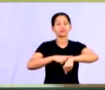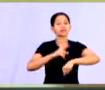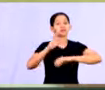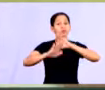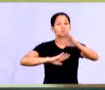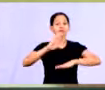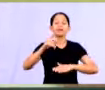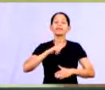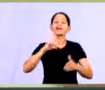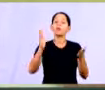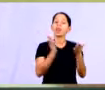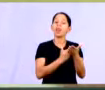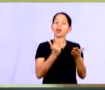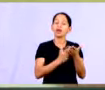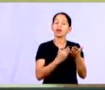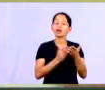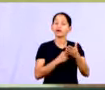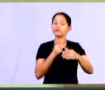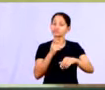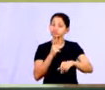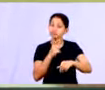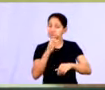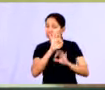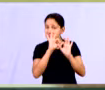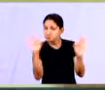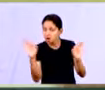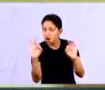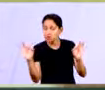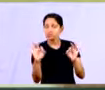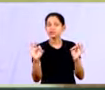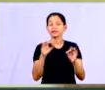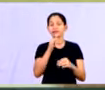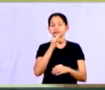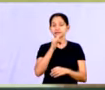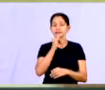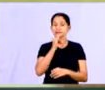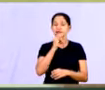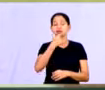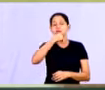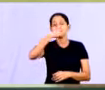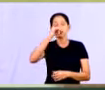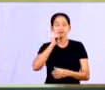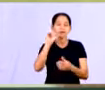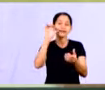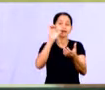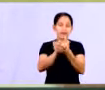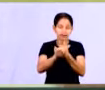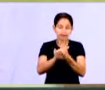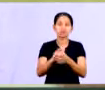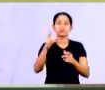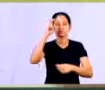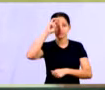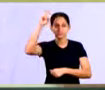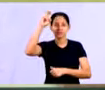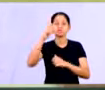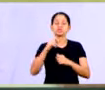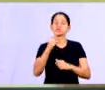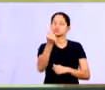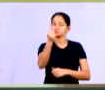um livro bem famoso, um best-seller, não sei se o senhor já ouviu falar, Casais Inteligentes Enriquecem Juntos. Gustavo Cerbasi, ele é